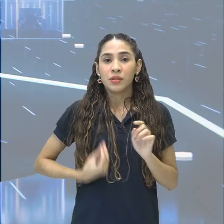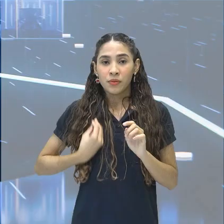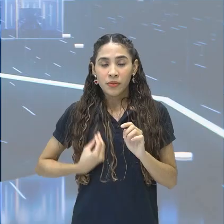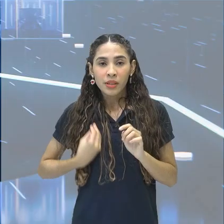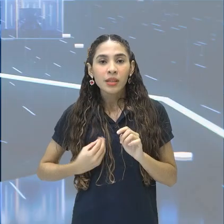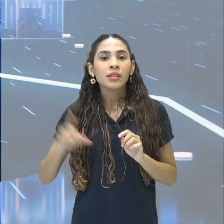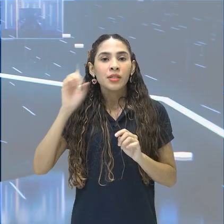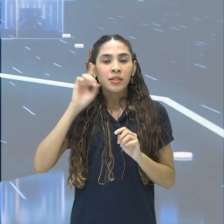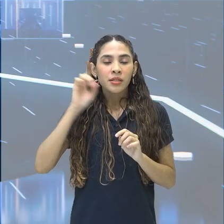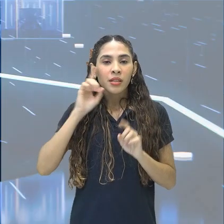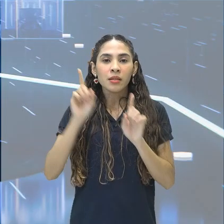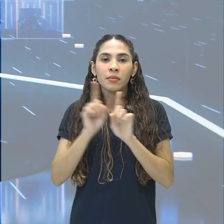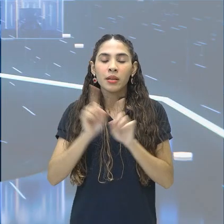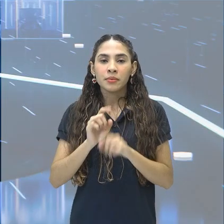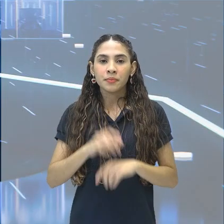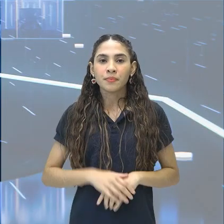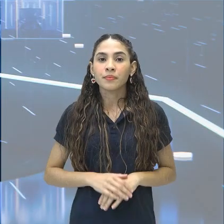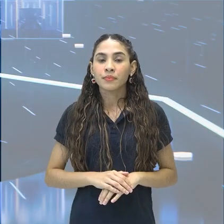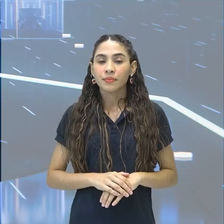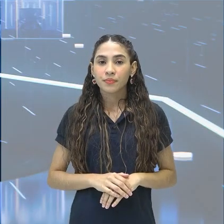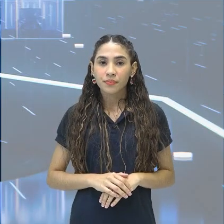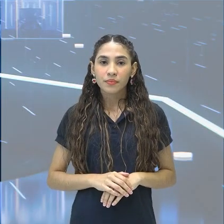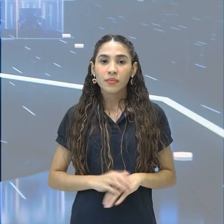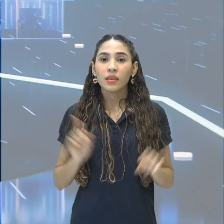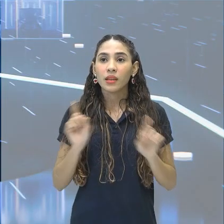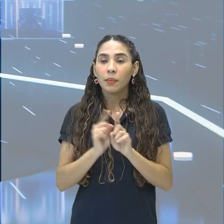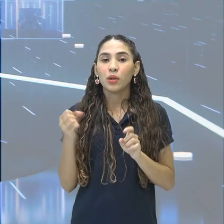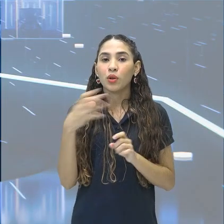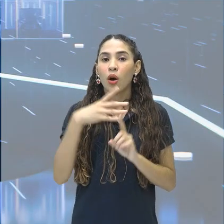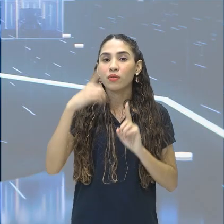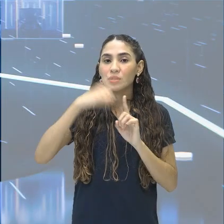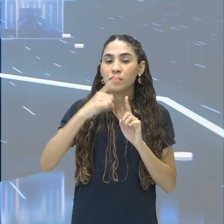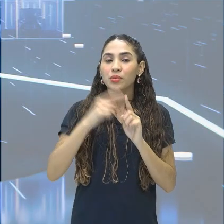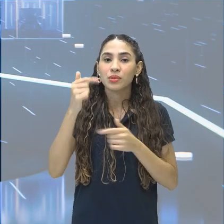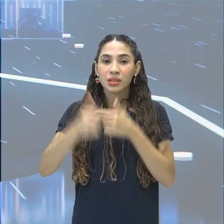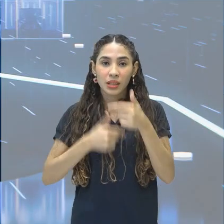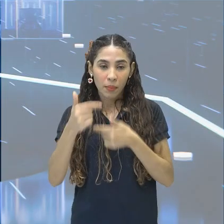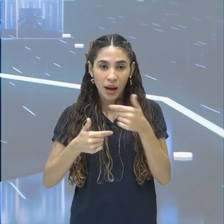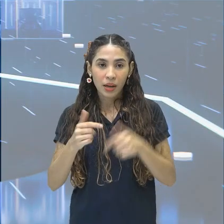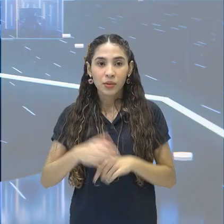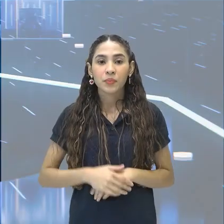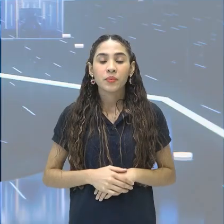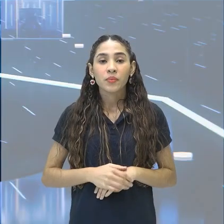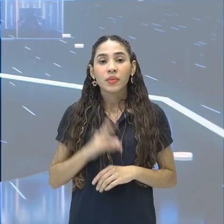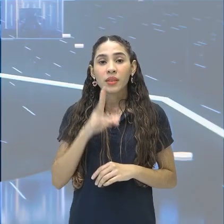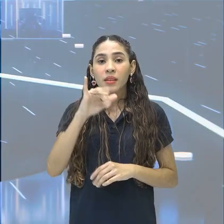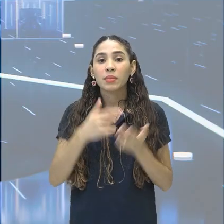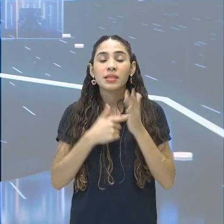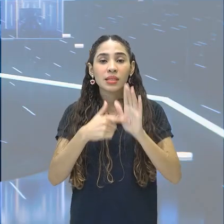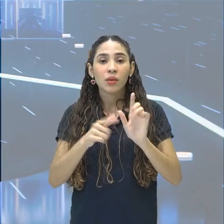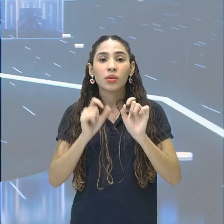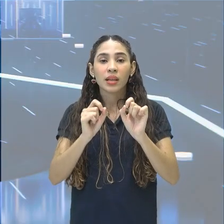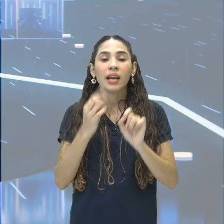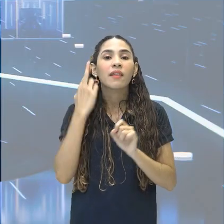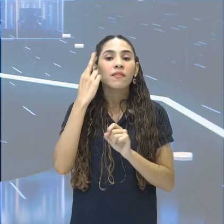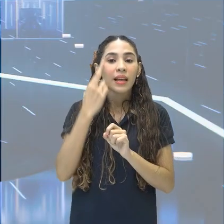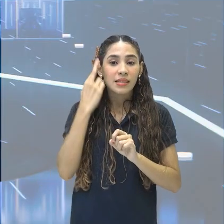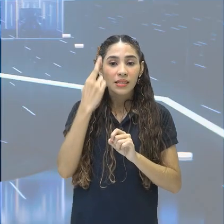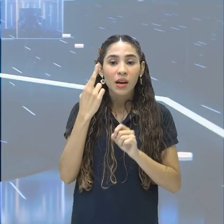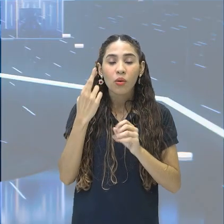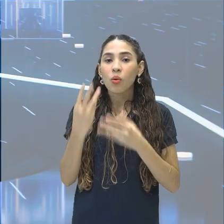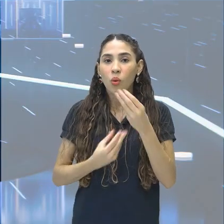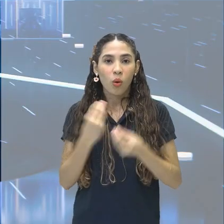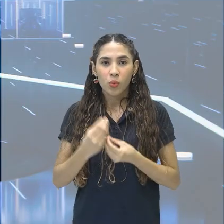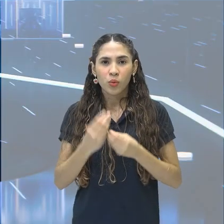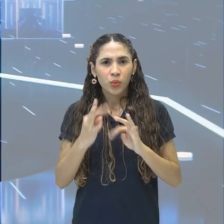dia a dia, né? E com novas formas de trabalho e que trazem grandes reflexões aonde?